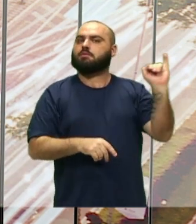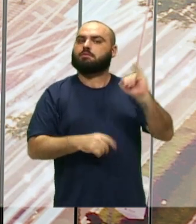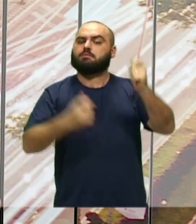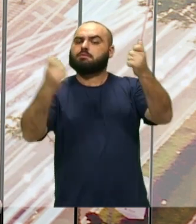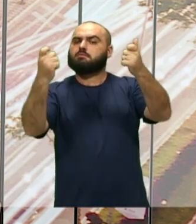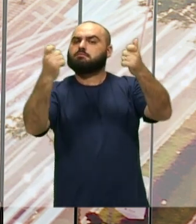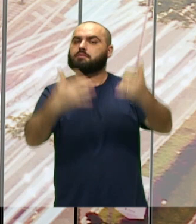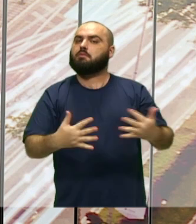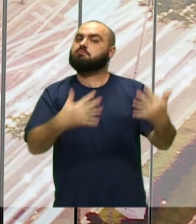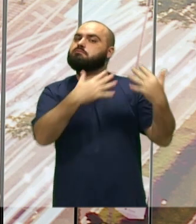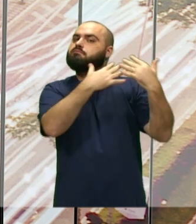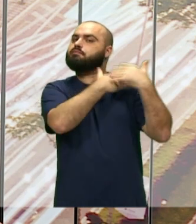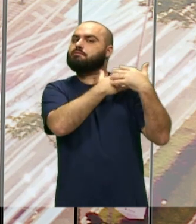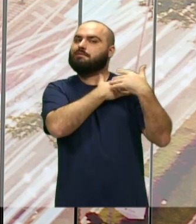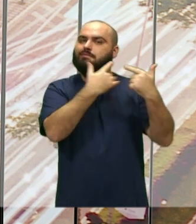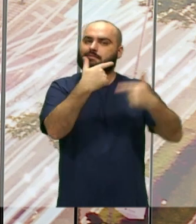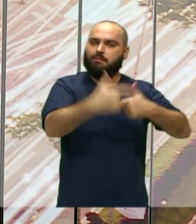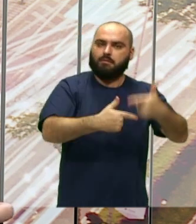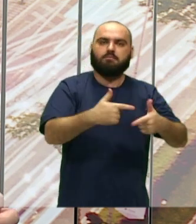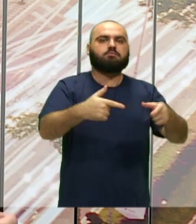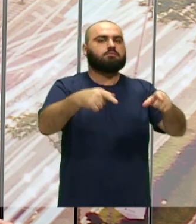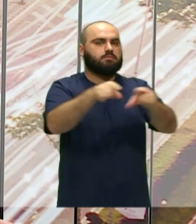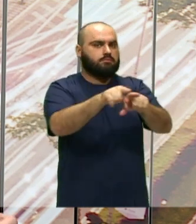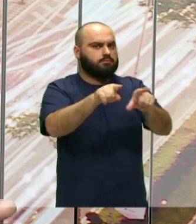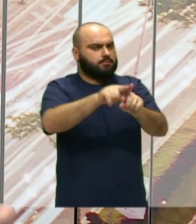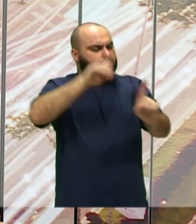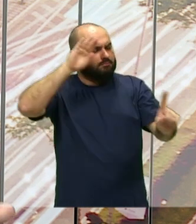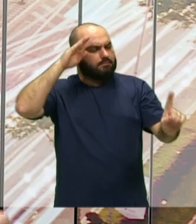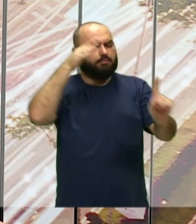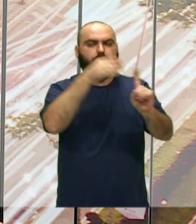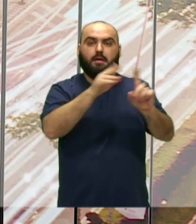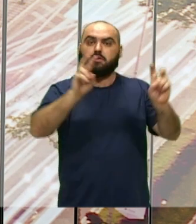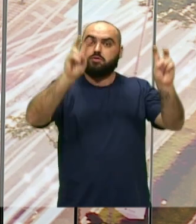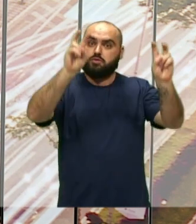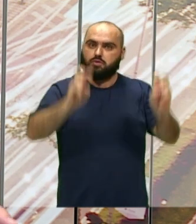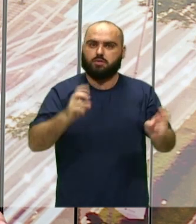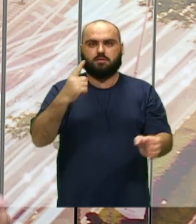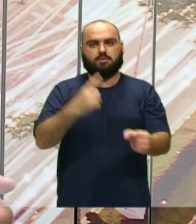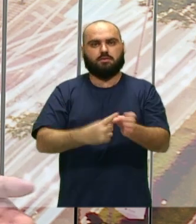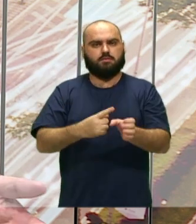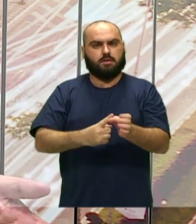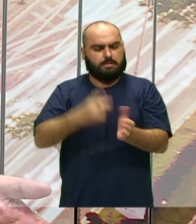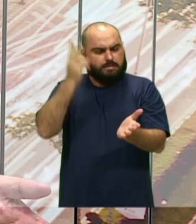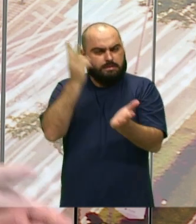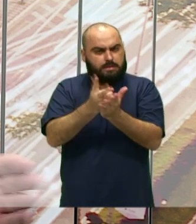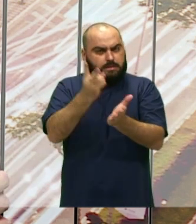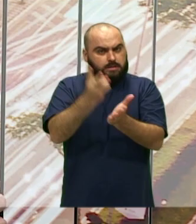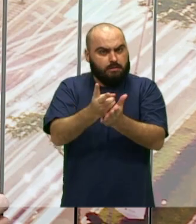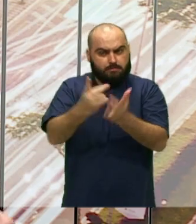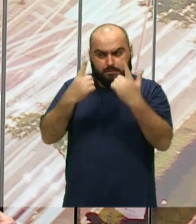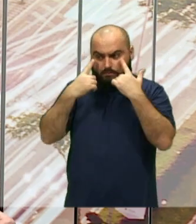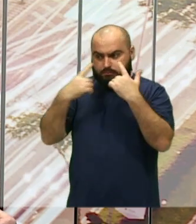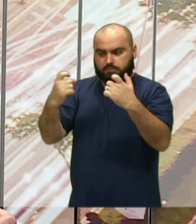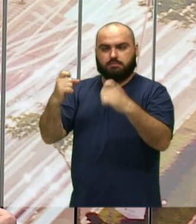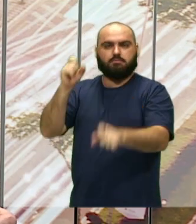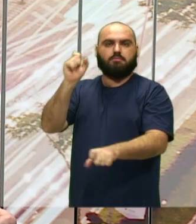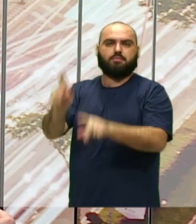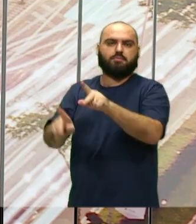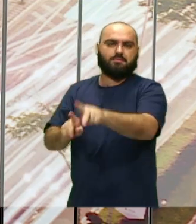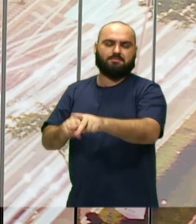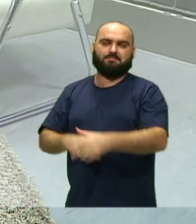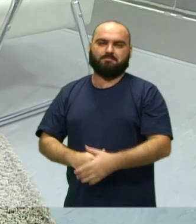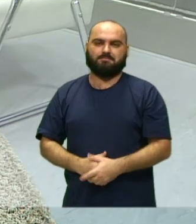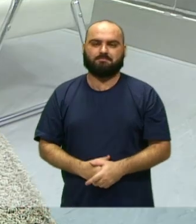pautas legislativas e comentarem os principais assuntos da cidade, sempre com prioridade no interesse